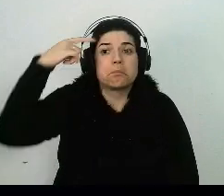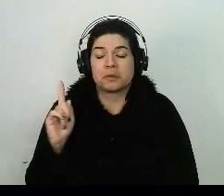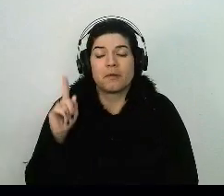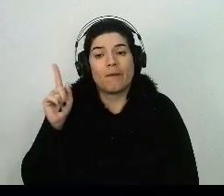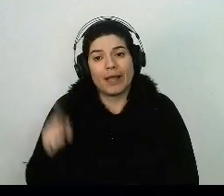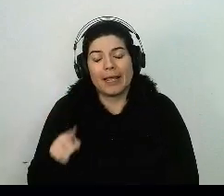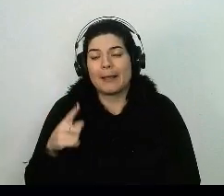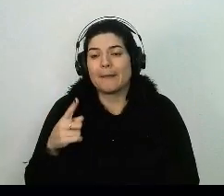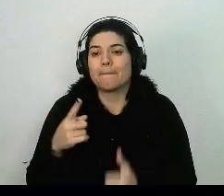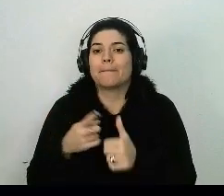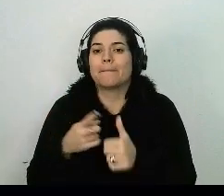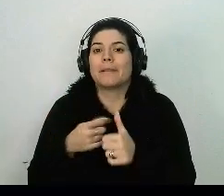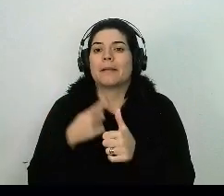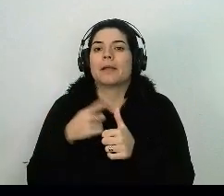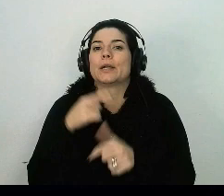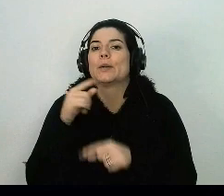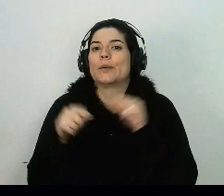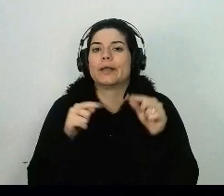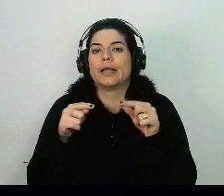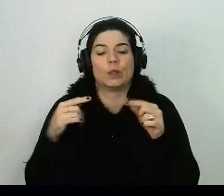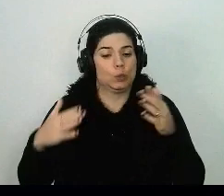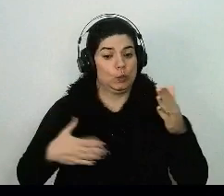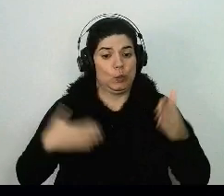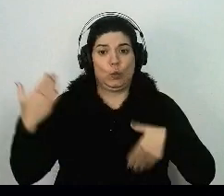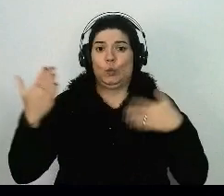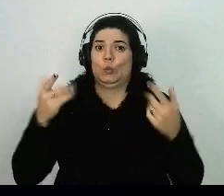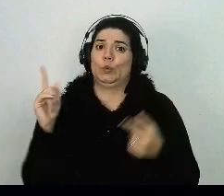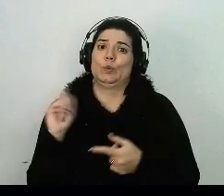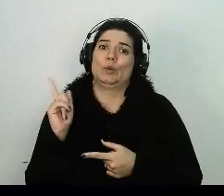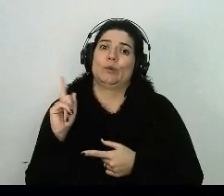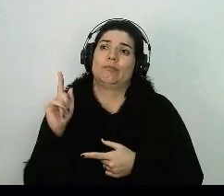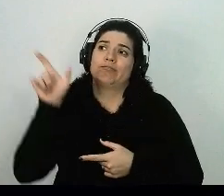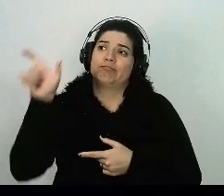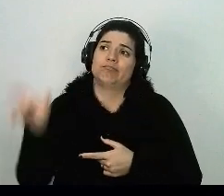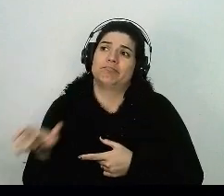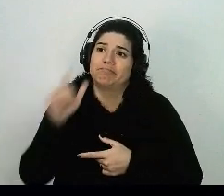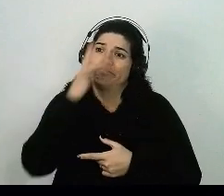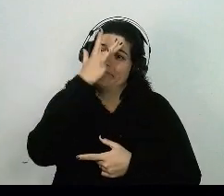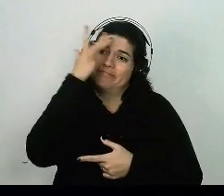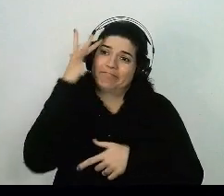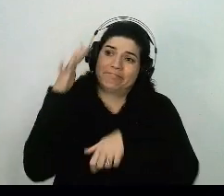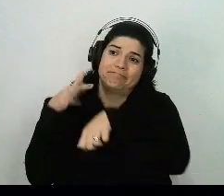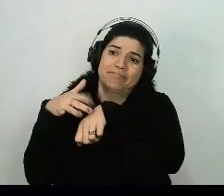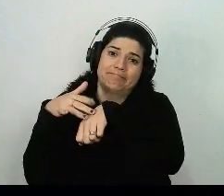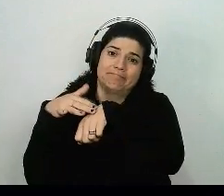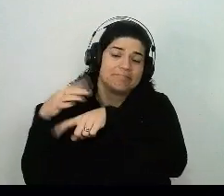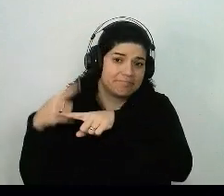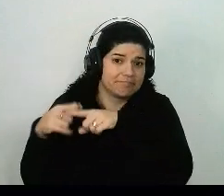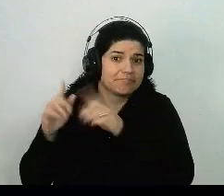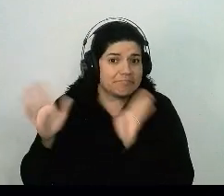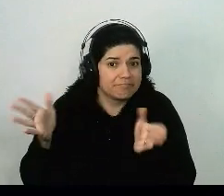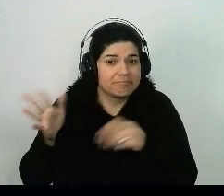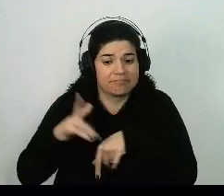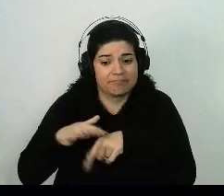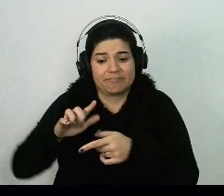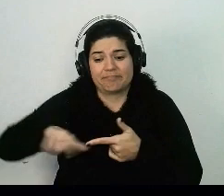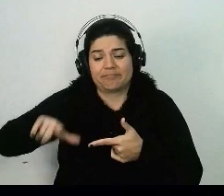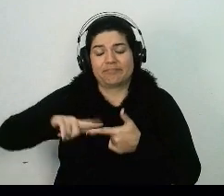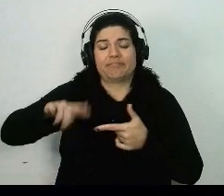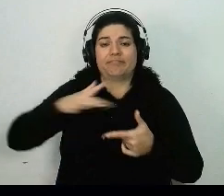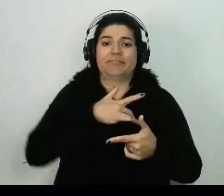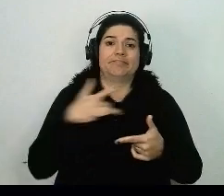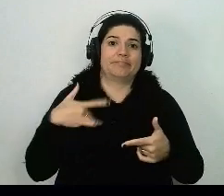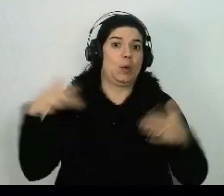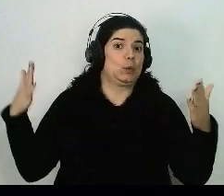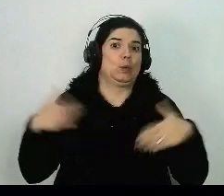primeiros fatores é não assuste o paciente, né? E o paciente já está debilitado, já está com algum problema. Não dê susto para ele. O robô